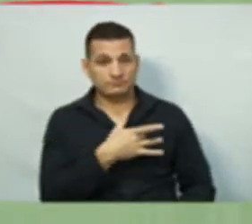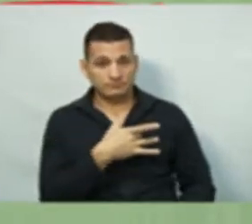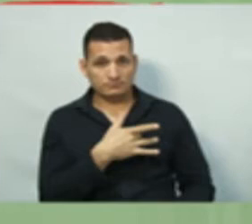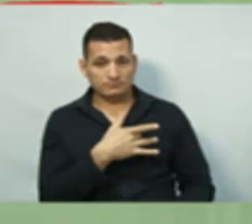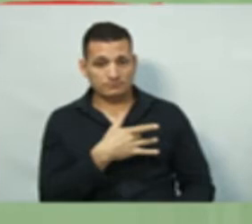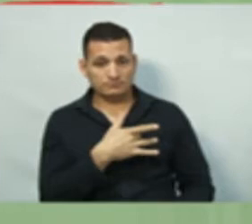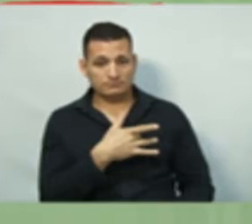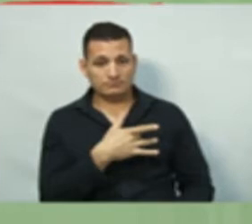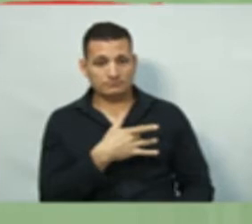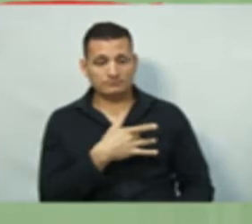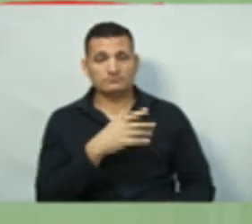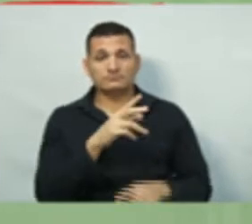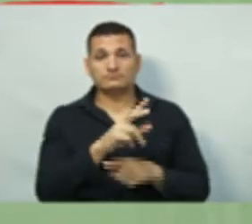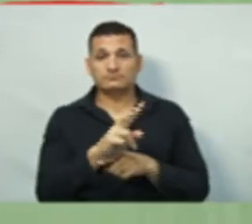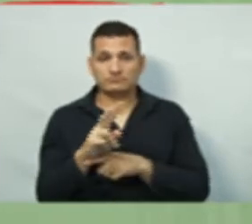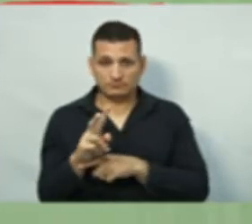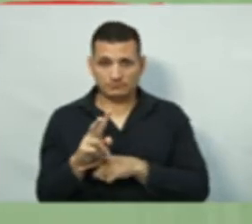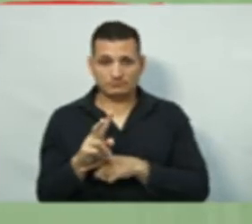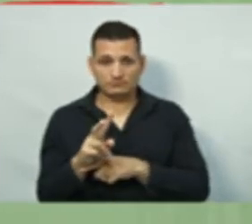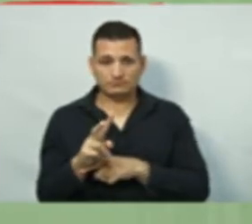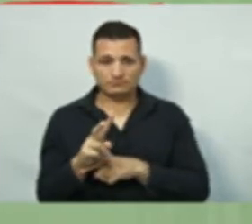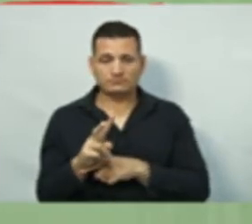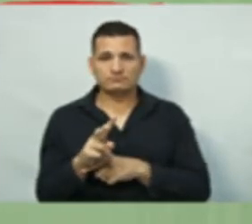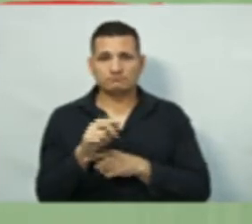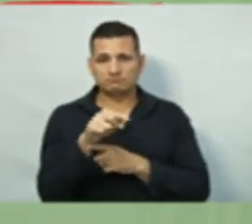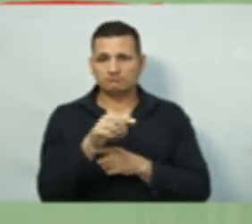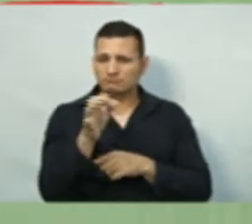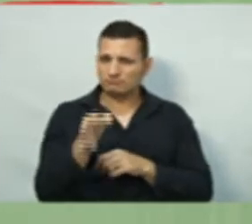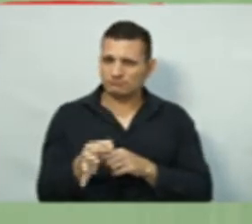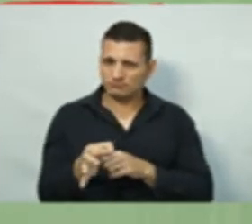de crédito. Está